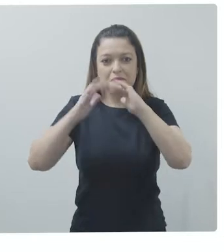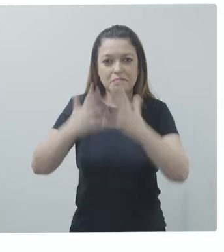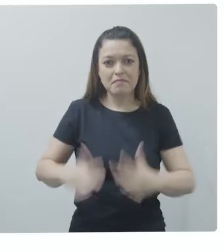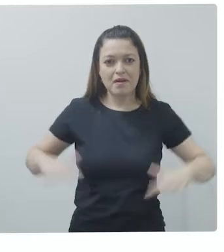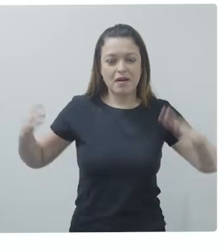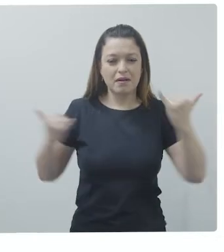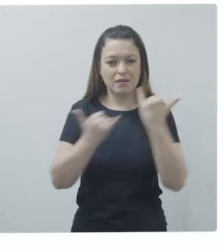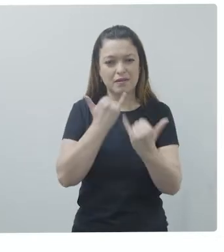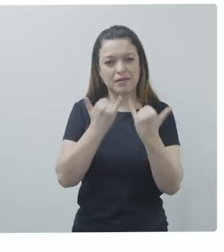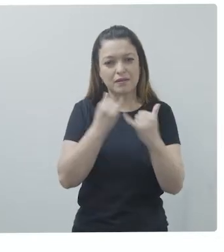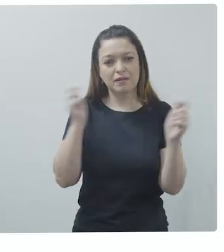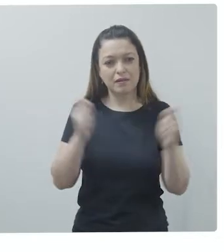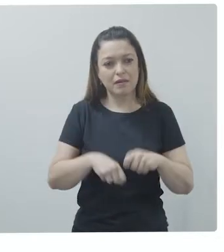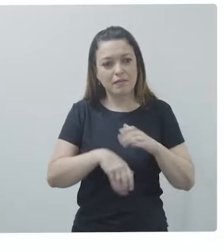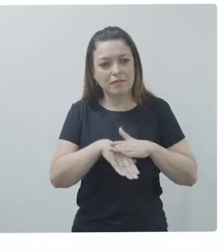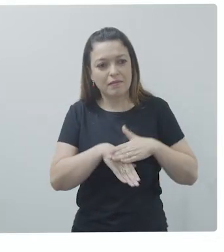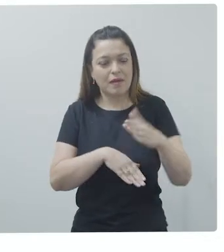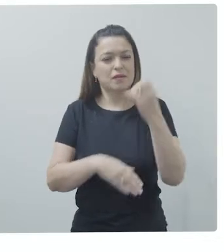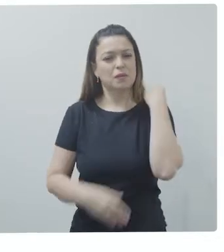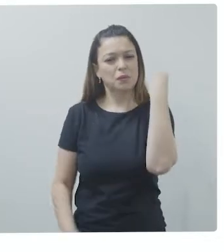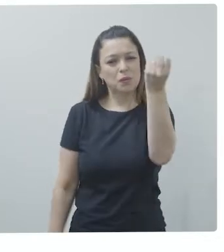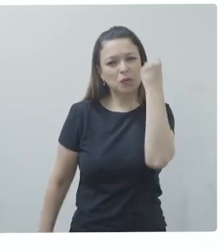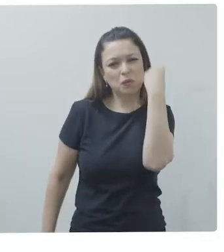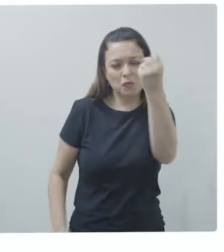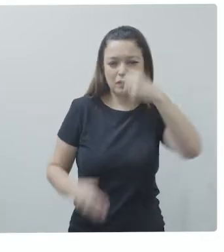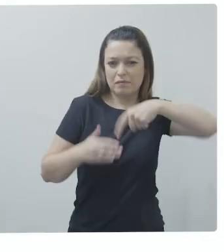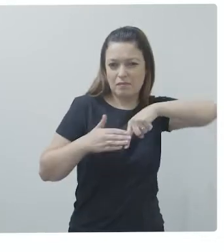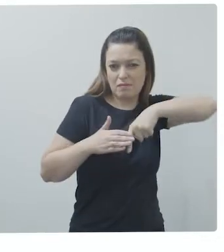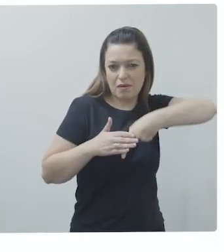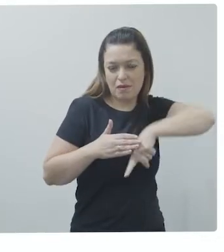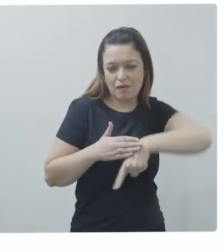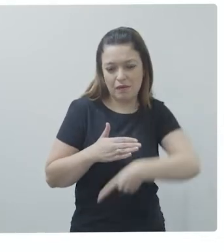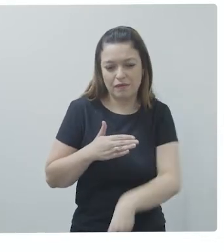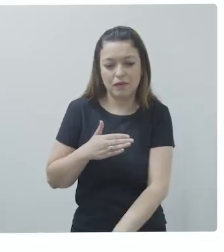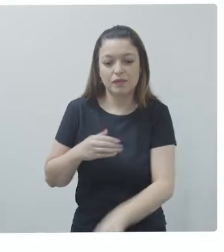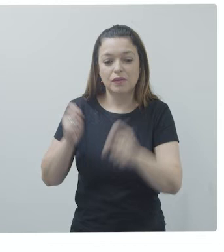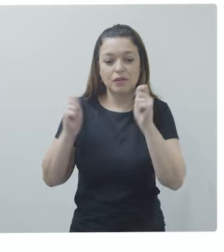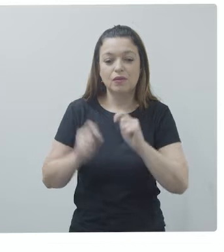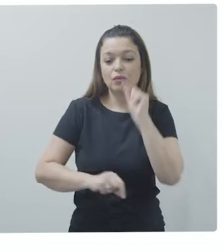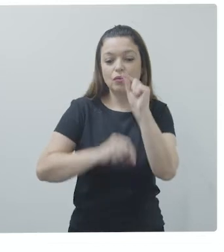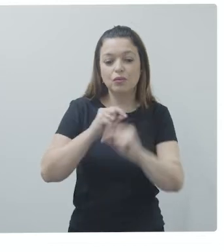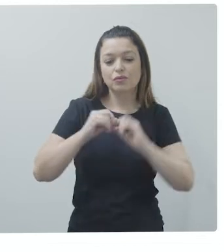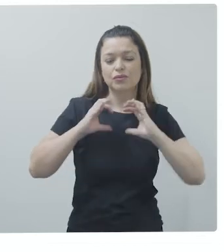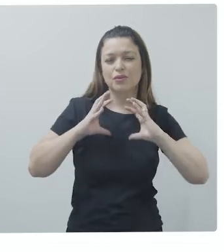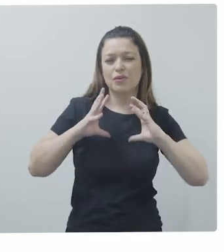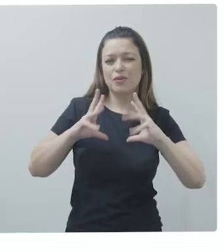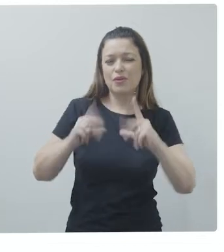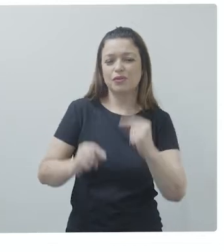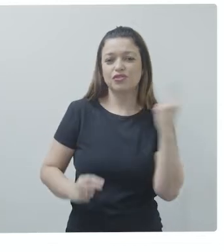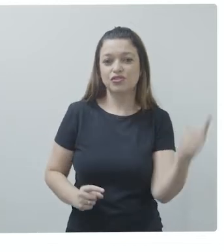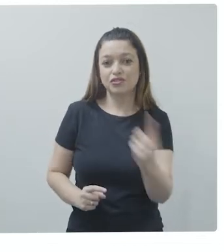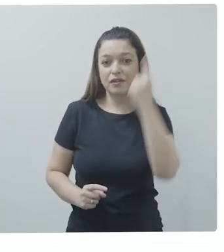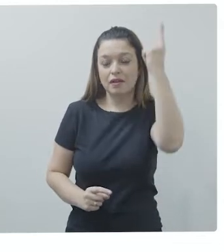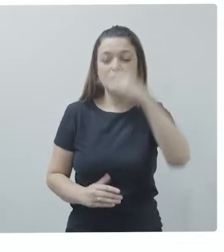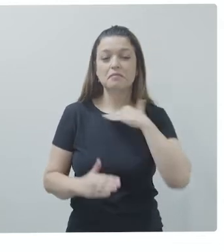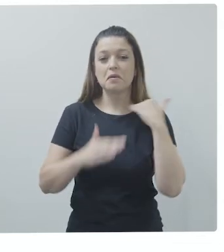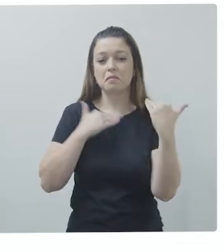torrente tão repentina, tão poderosa e tão profunda, que varreu e afogou todos os